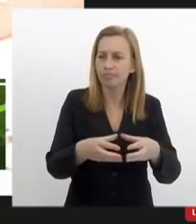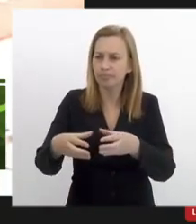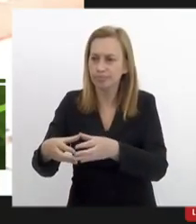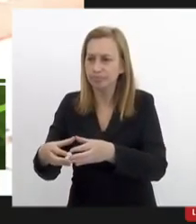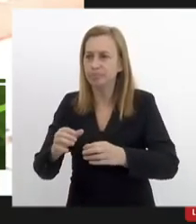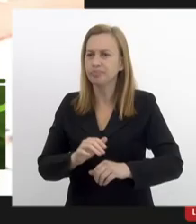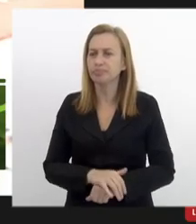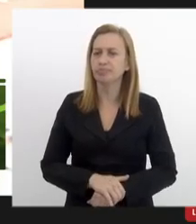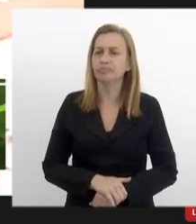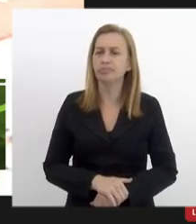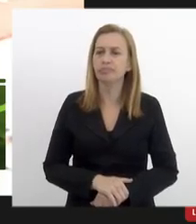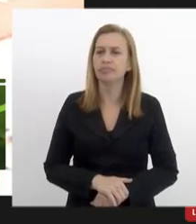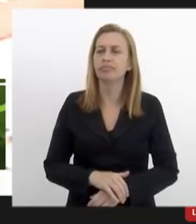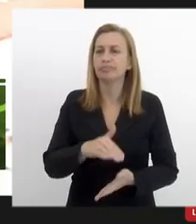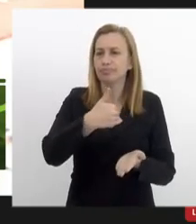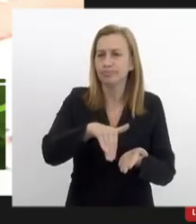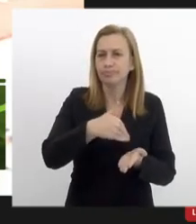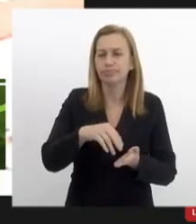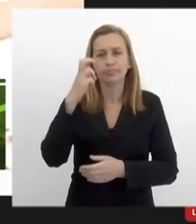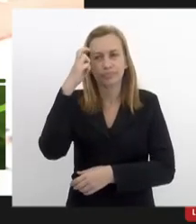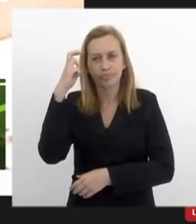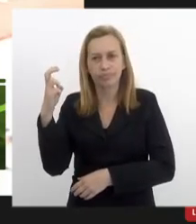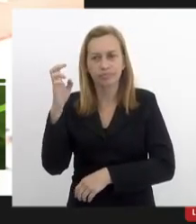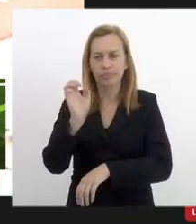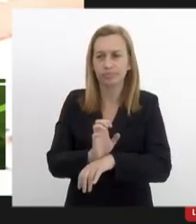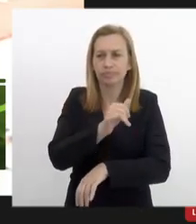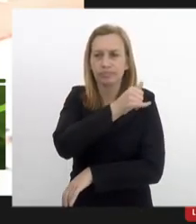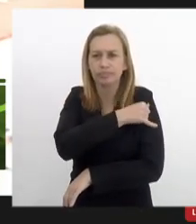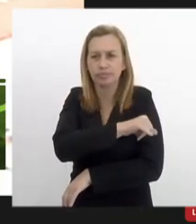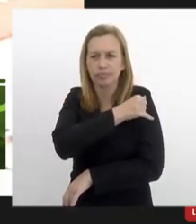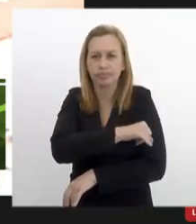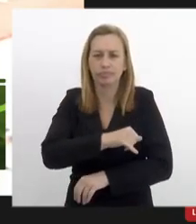como Secretaria de Cultura do Estado do Rio,